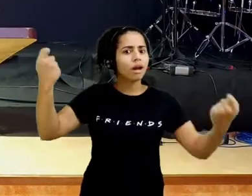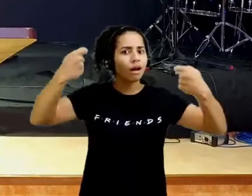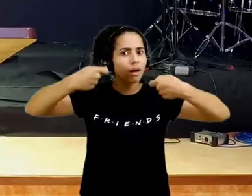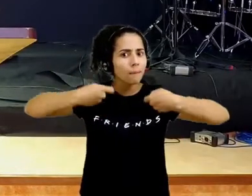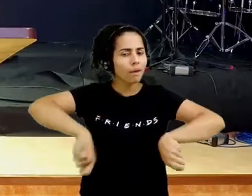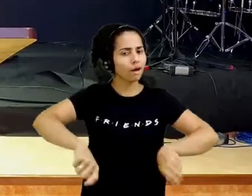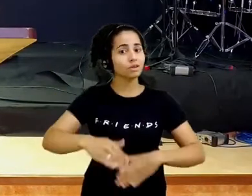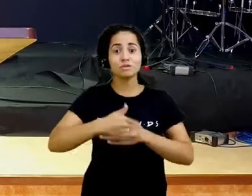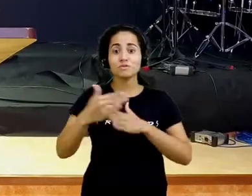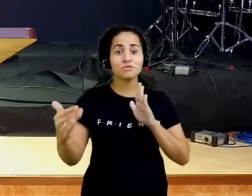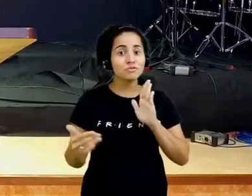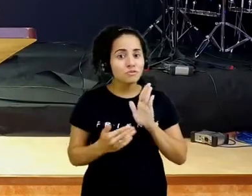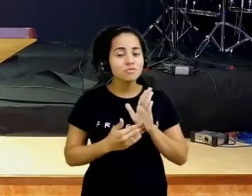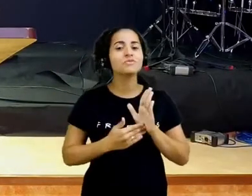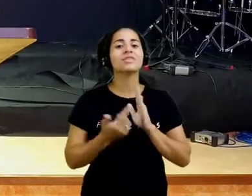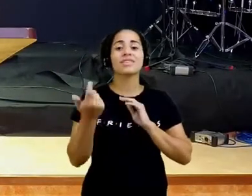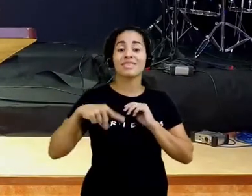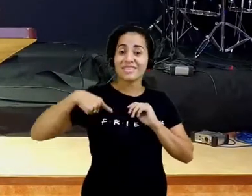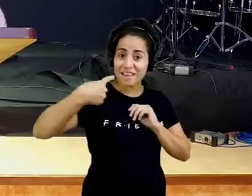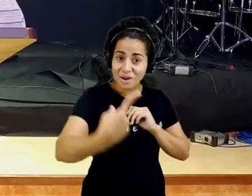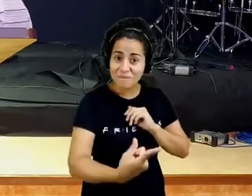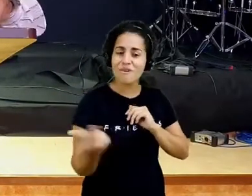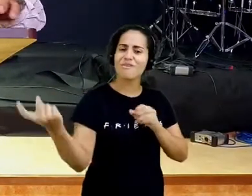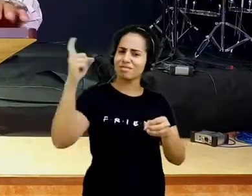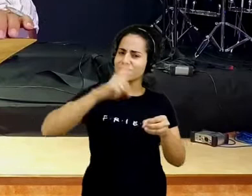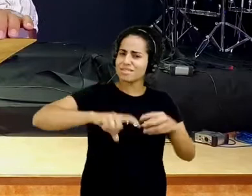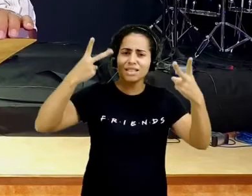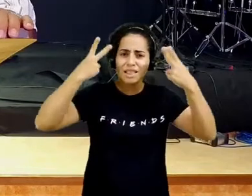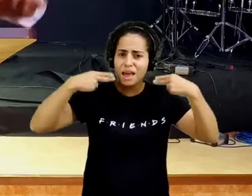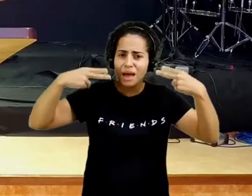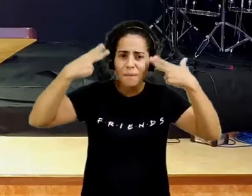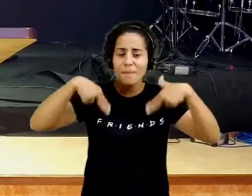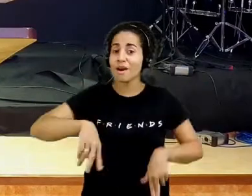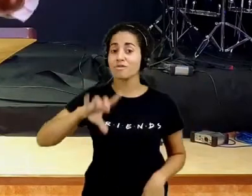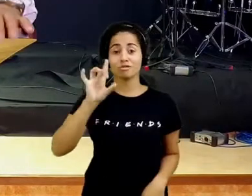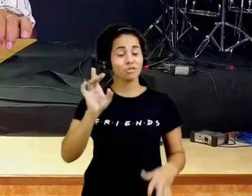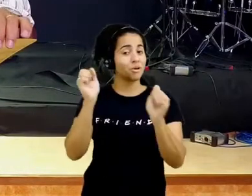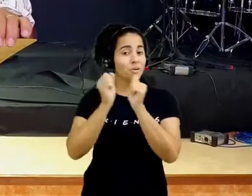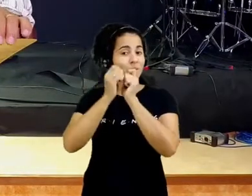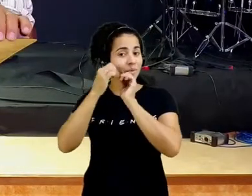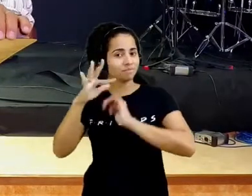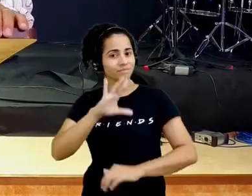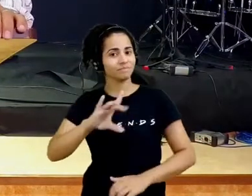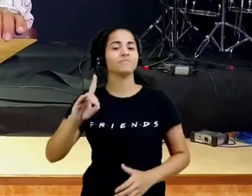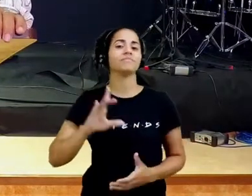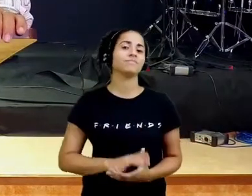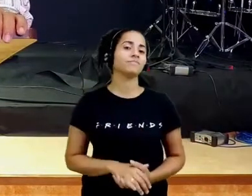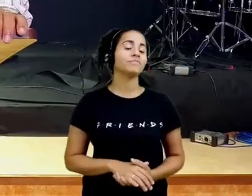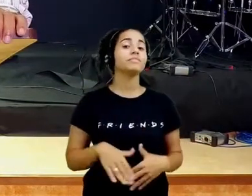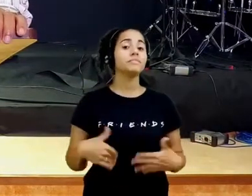tudo voltariam, queridos, como era antes, para a glória do Senhor. E